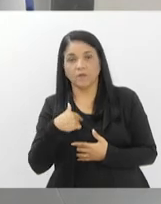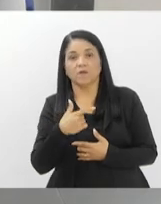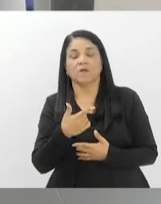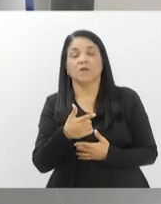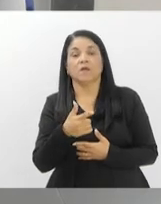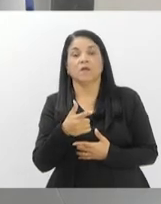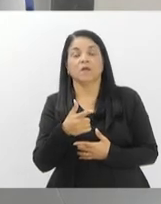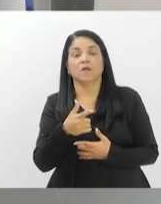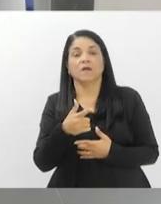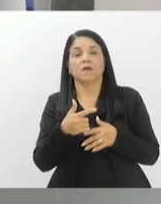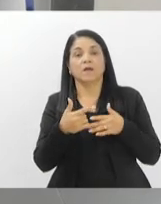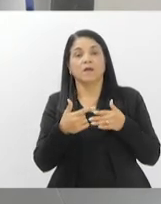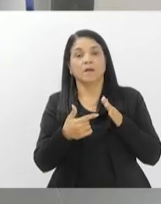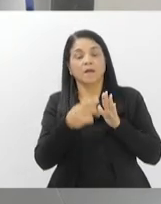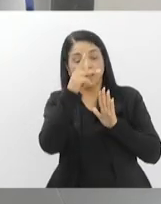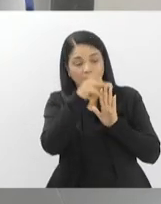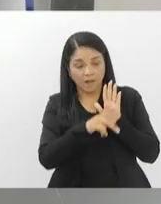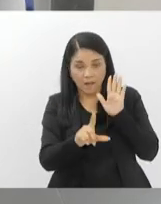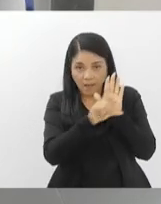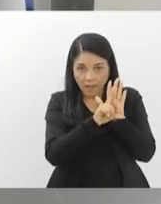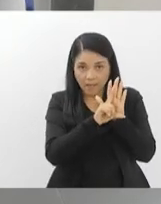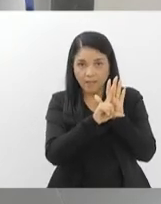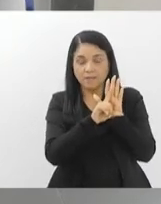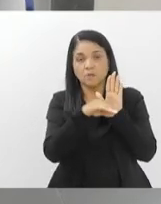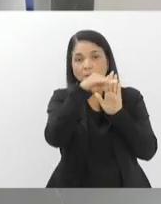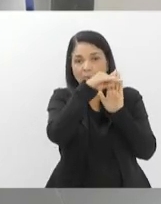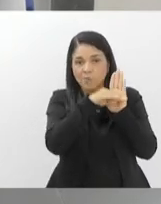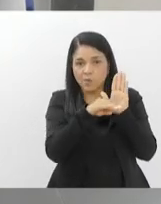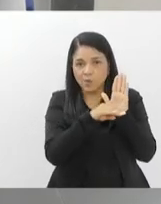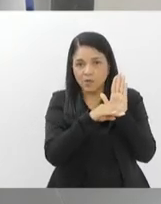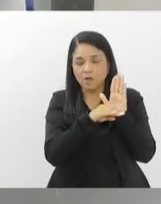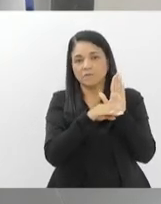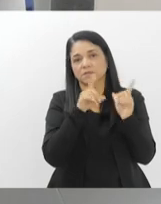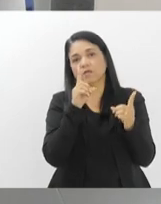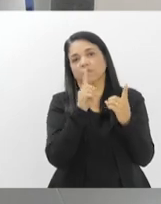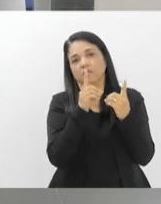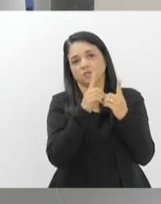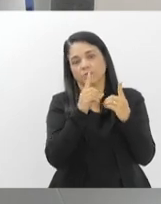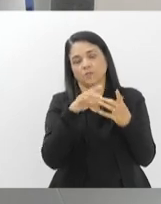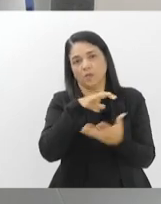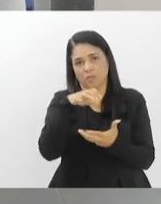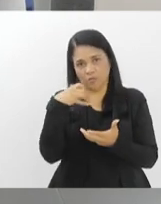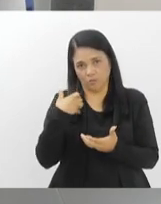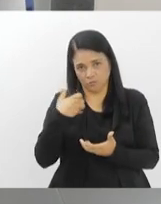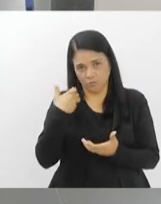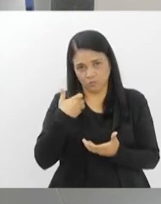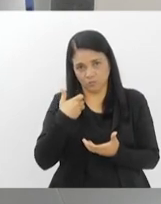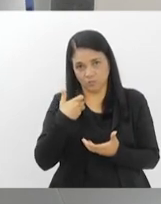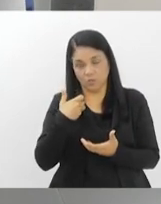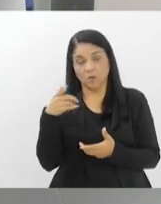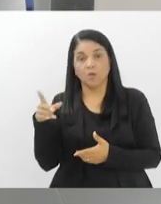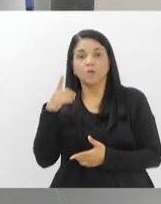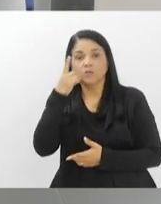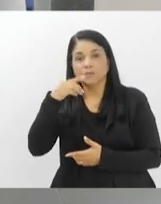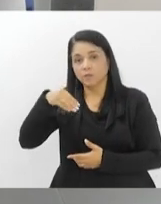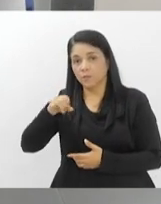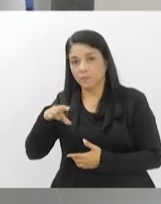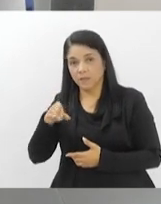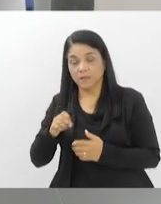deputado Vitor Júnior apresenta uma lei visando instituir o programa essencial de idosos. O deputado Carlos Mink